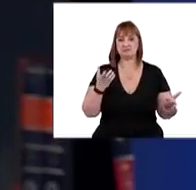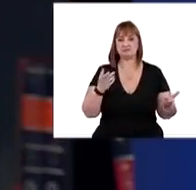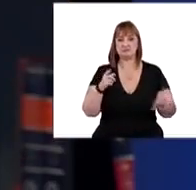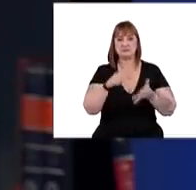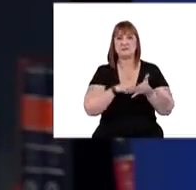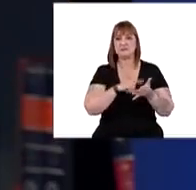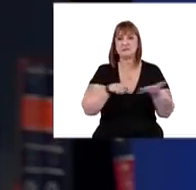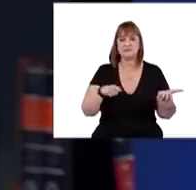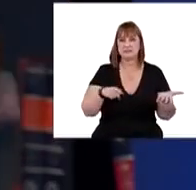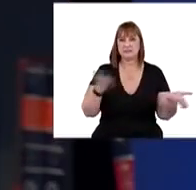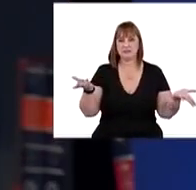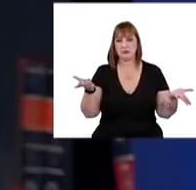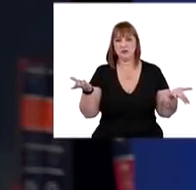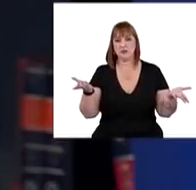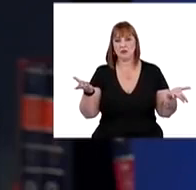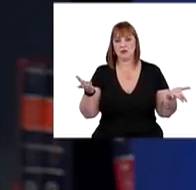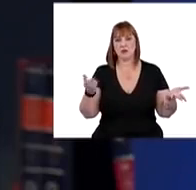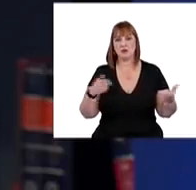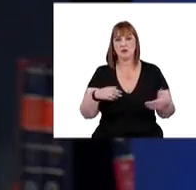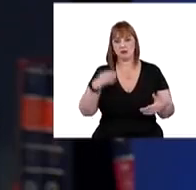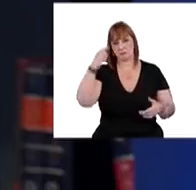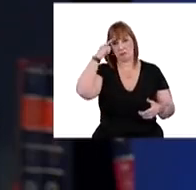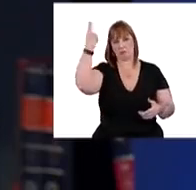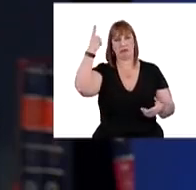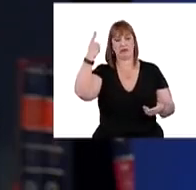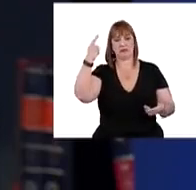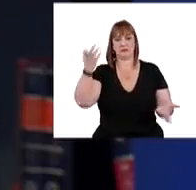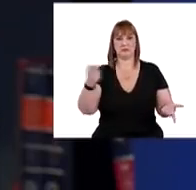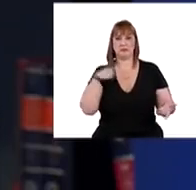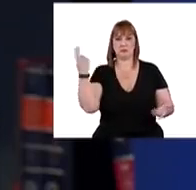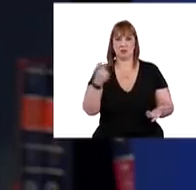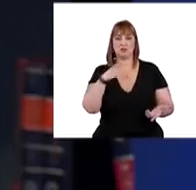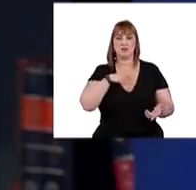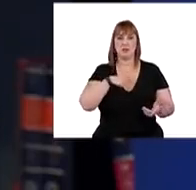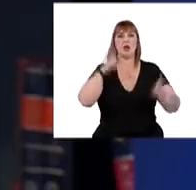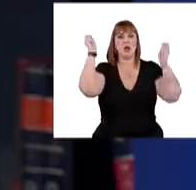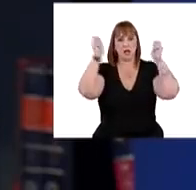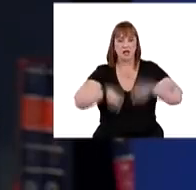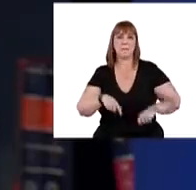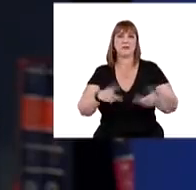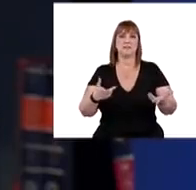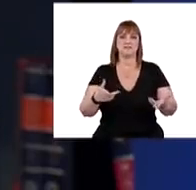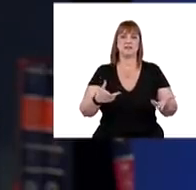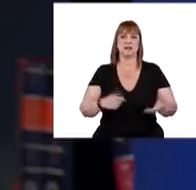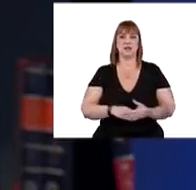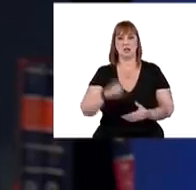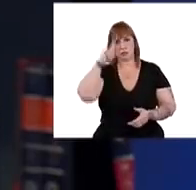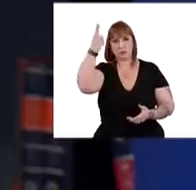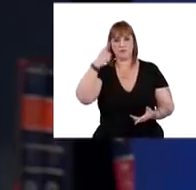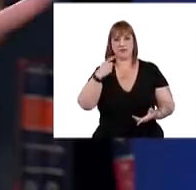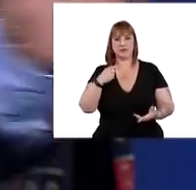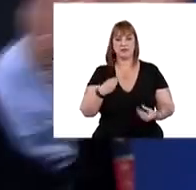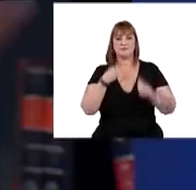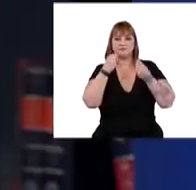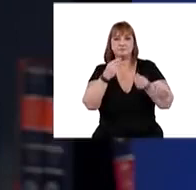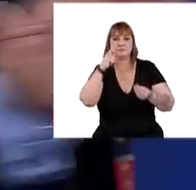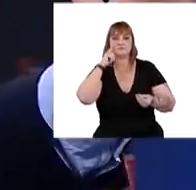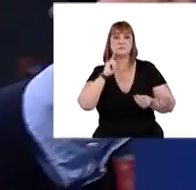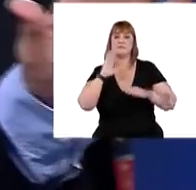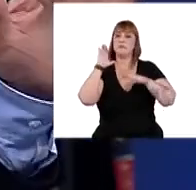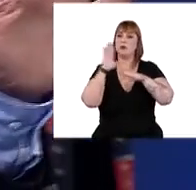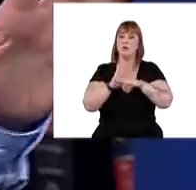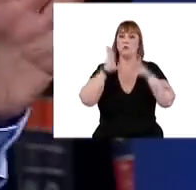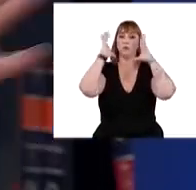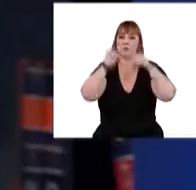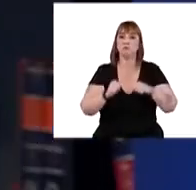refugar ou refutar a ideia de que nós temos a capacidade de dar ao Álvaro Dias todo o apoio